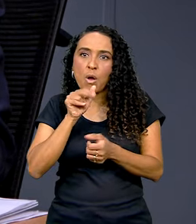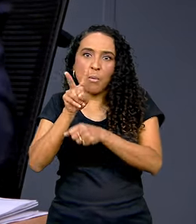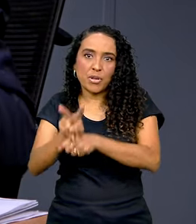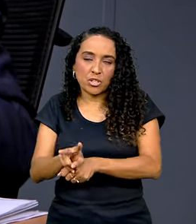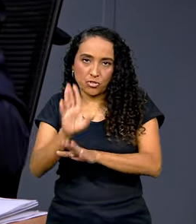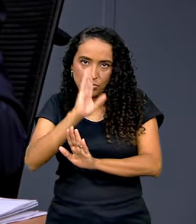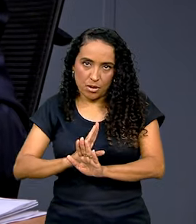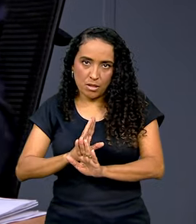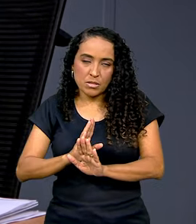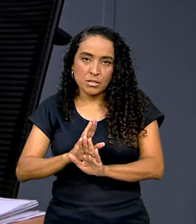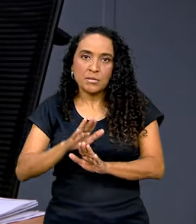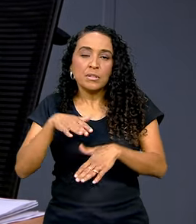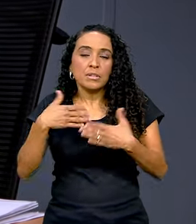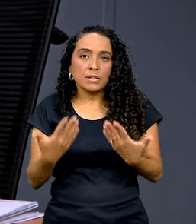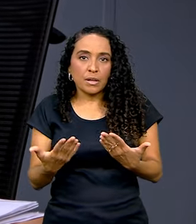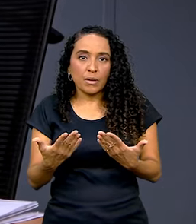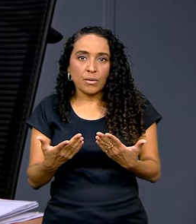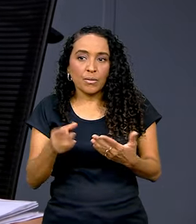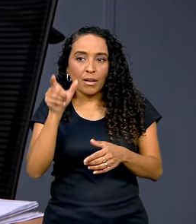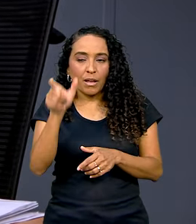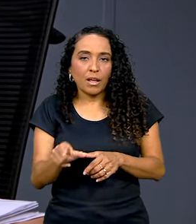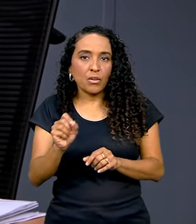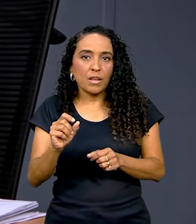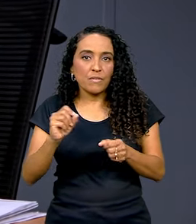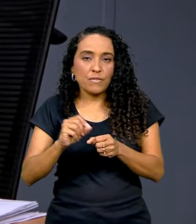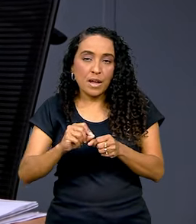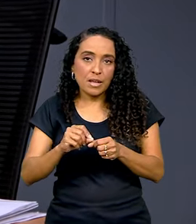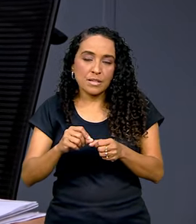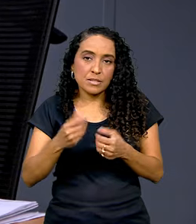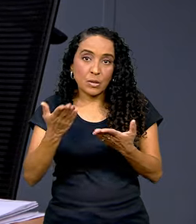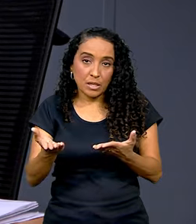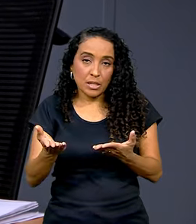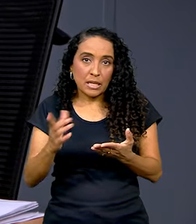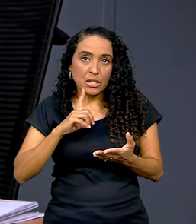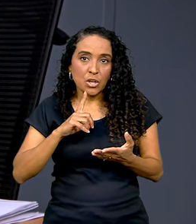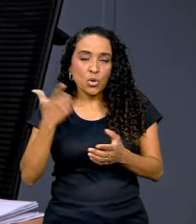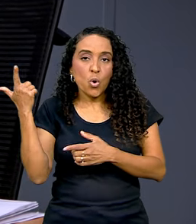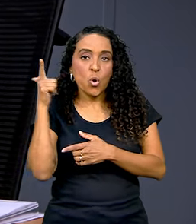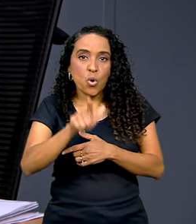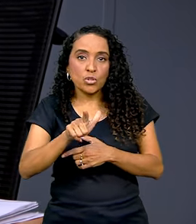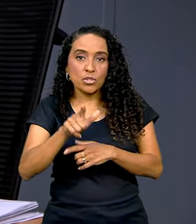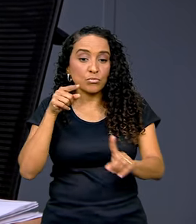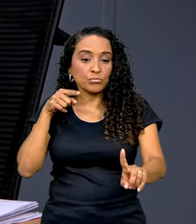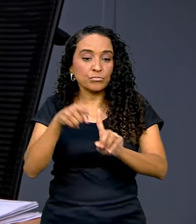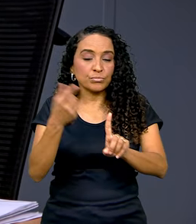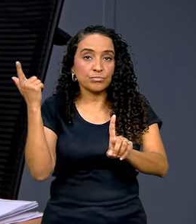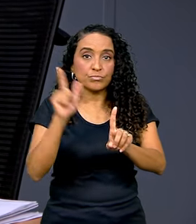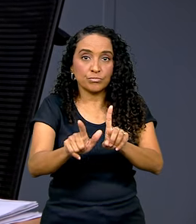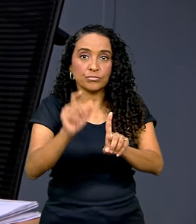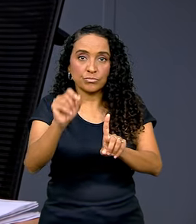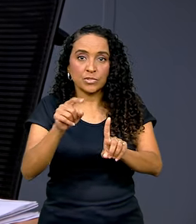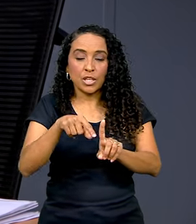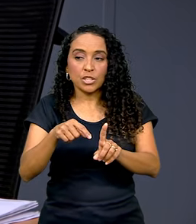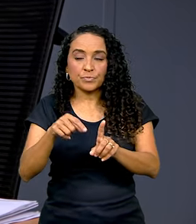Tá certo gratuito e eh eu digo que isso faz com que a gente alcance um